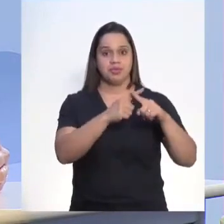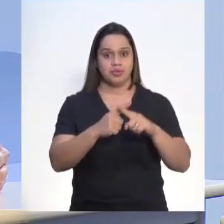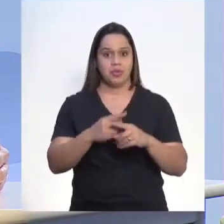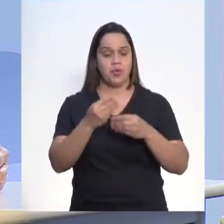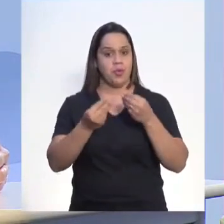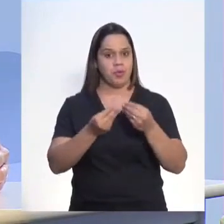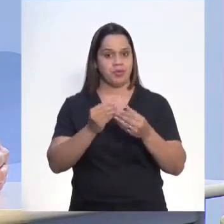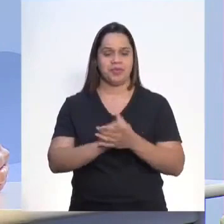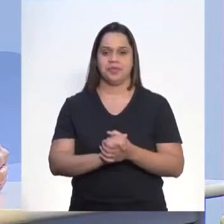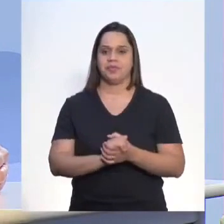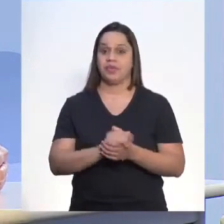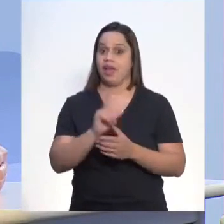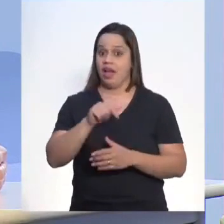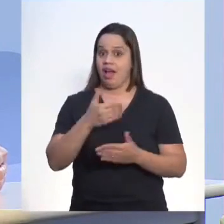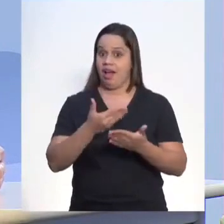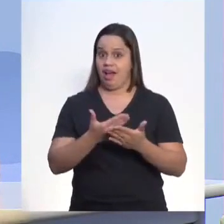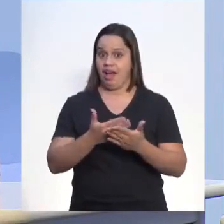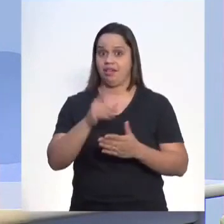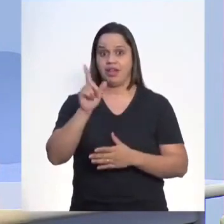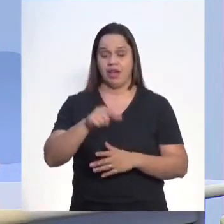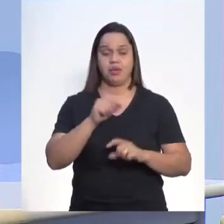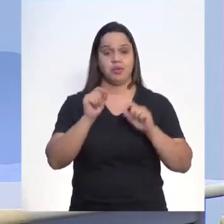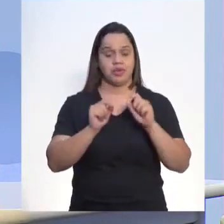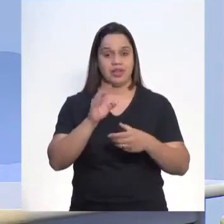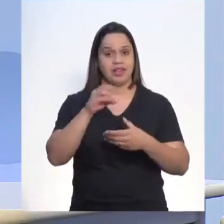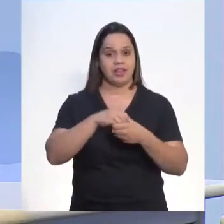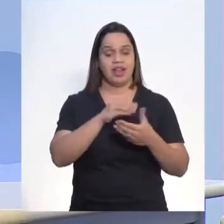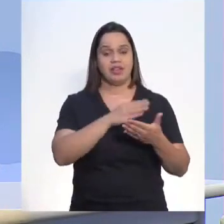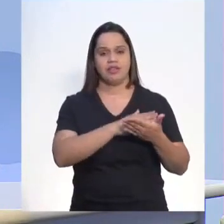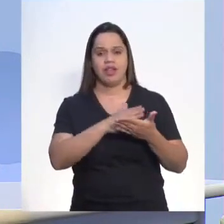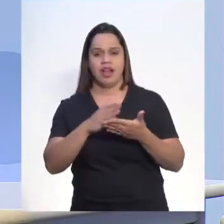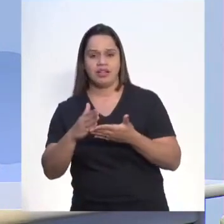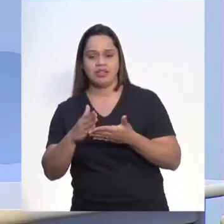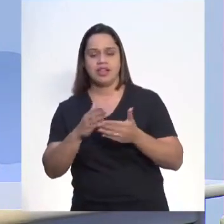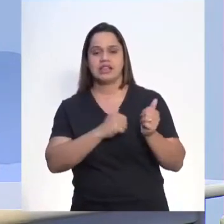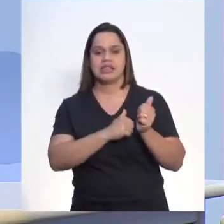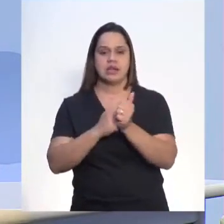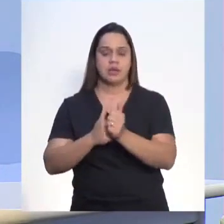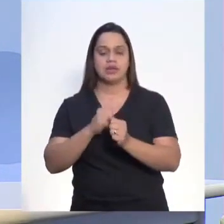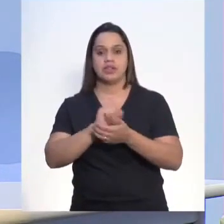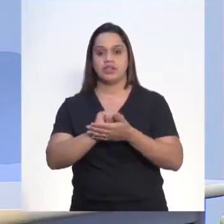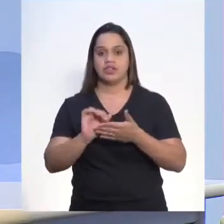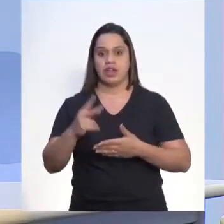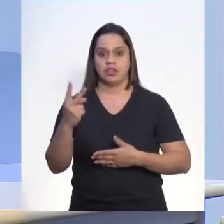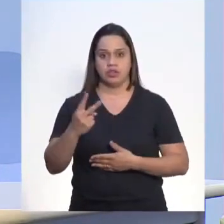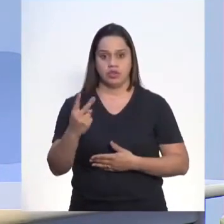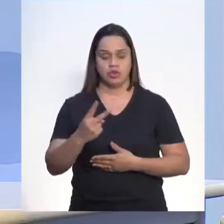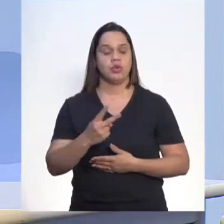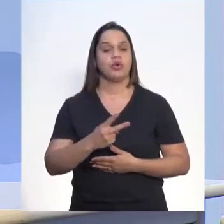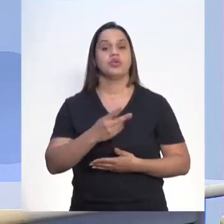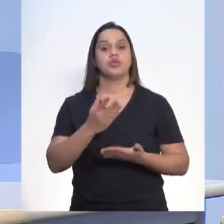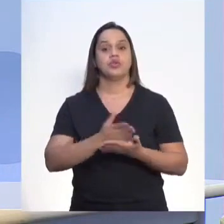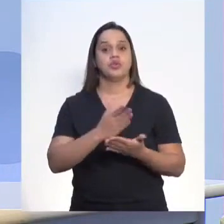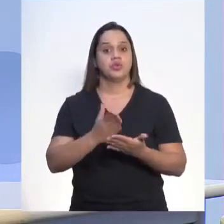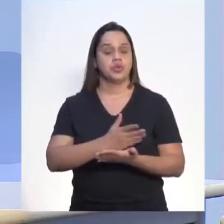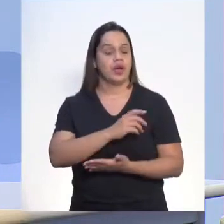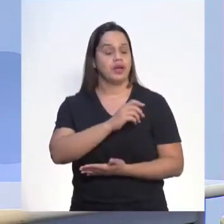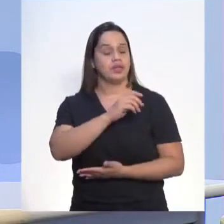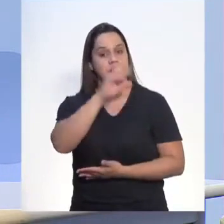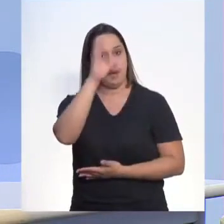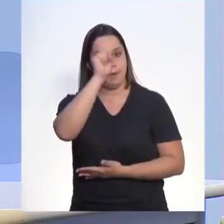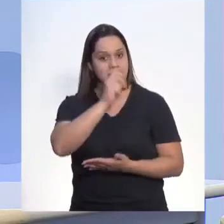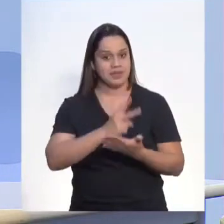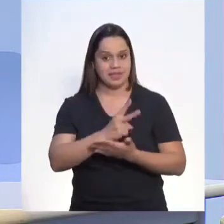multiplicativo. Esta aula faz parte da sequência de atividades 2 do caderno Aprender Sempre,